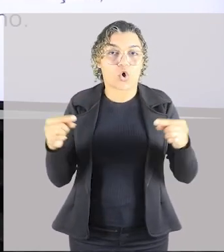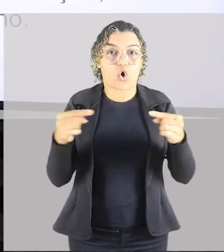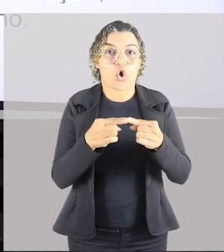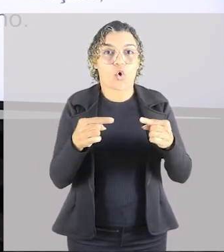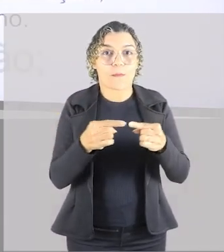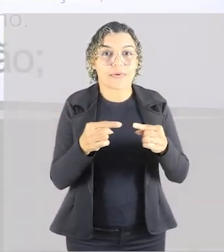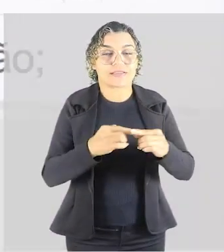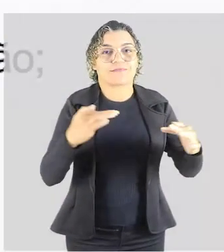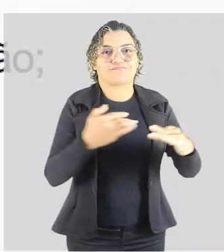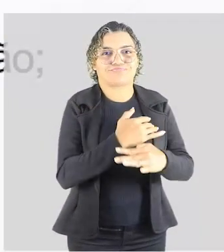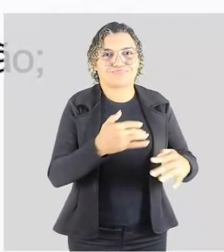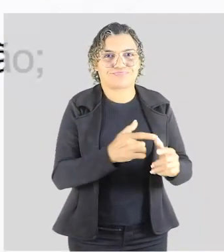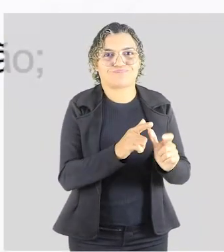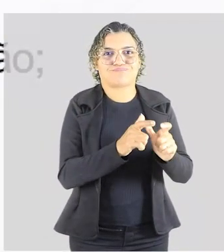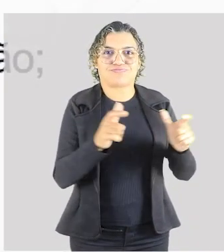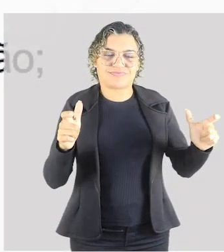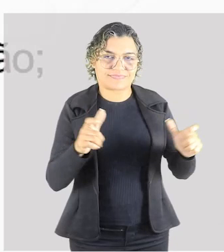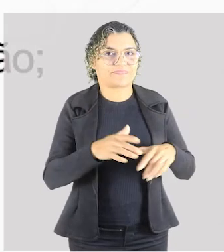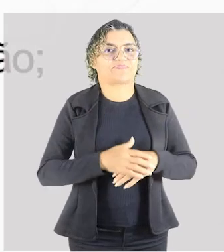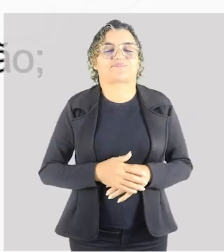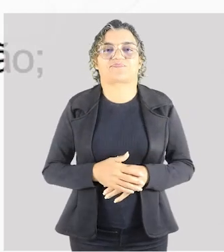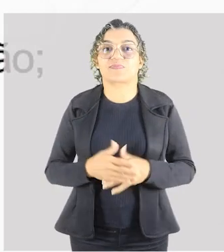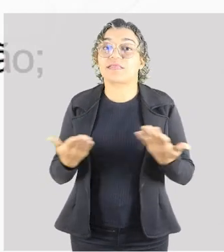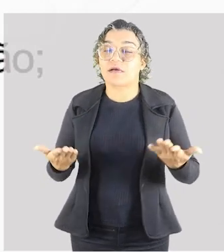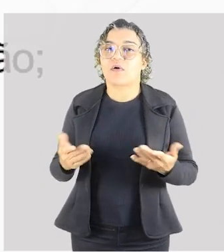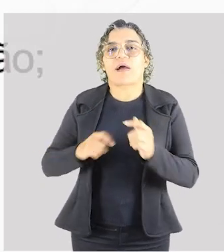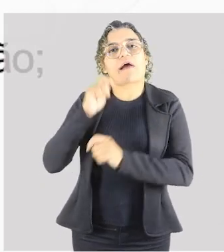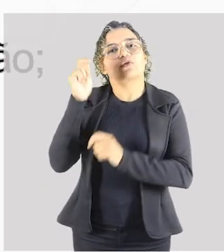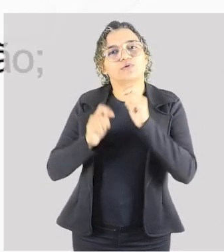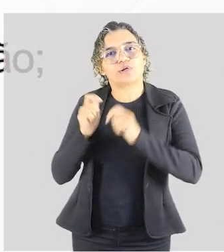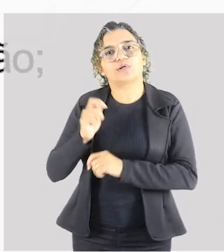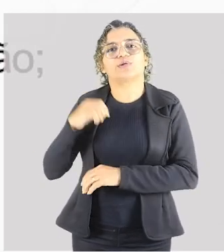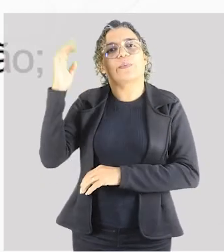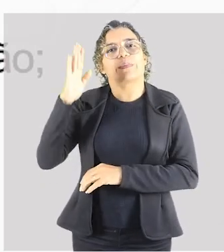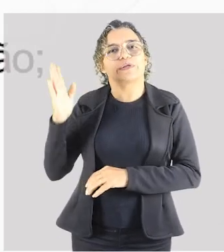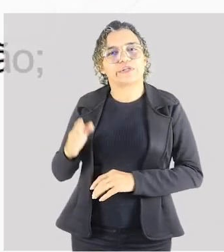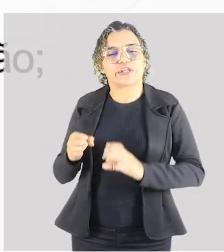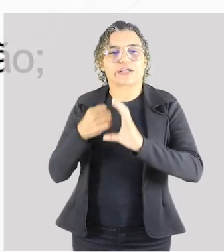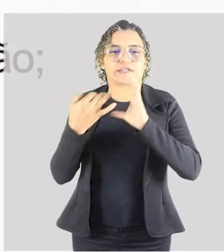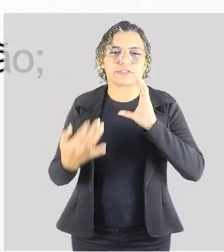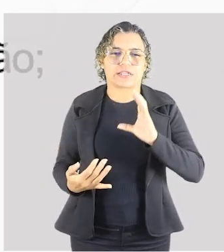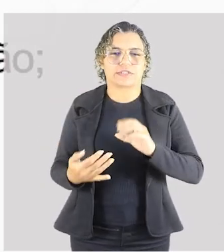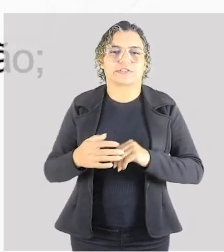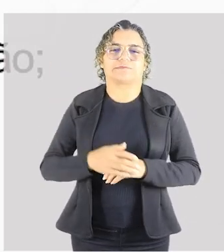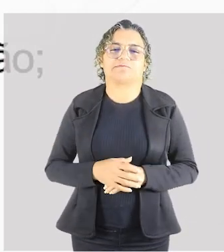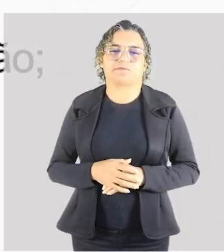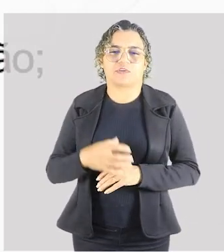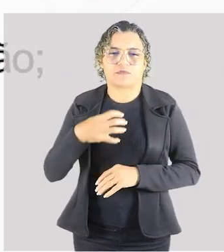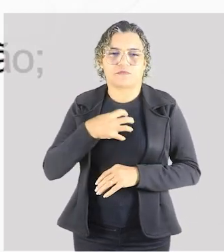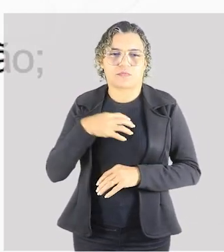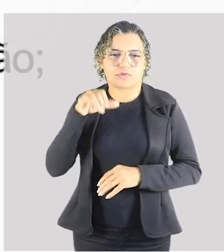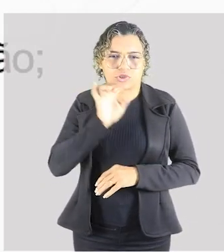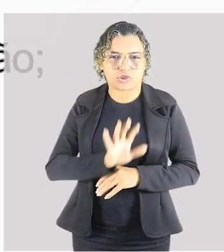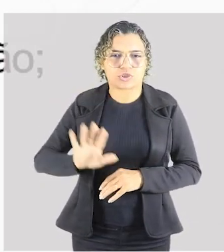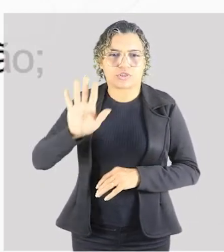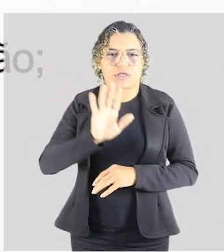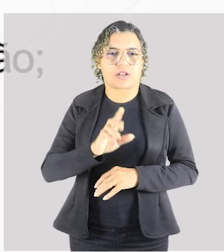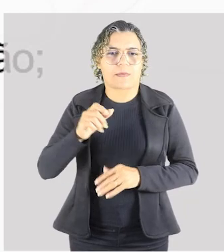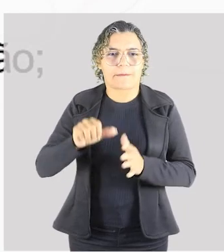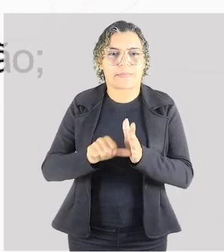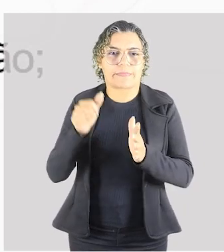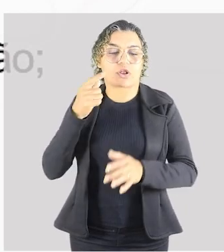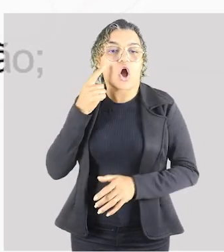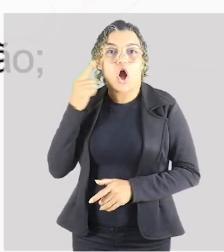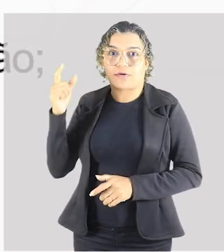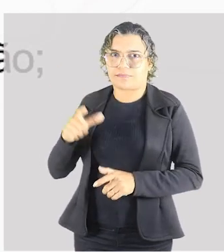Então, voltando para a industrialização agora brasileira, reforçando essas características gerais. Primeira delas, não esquece. Olha o print